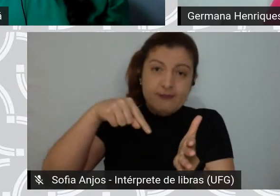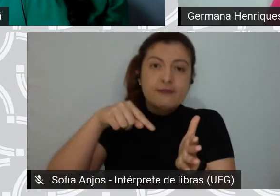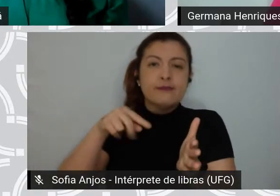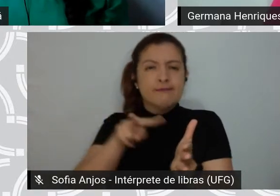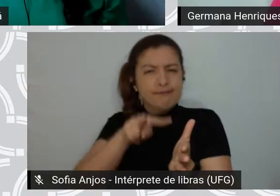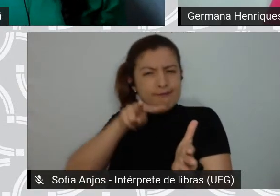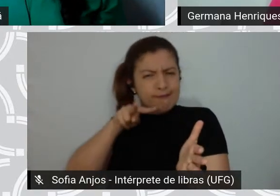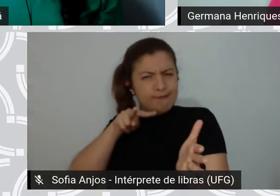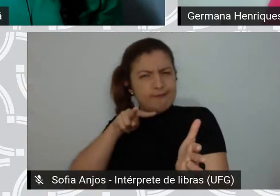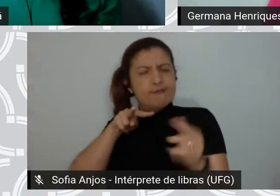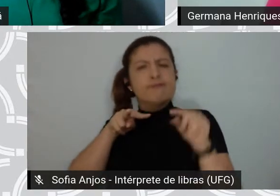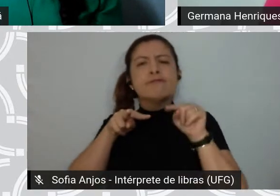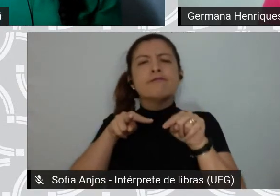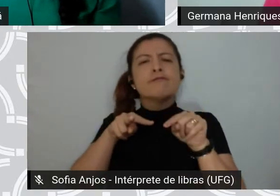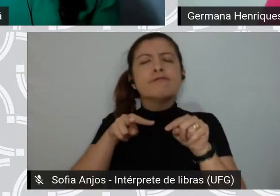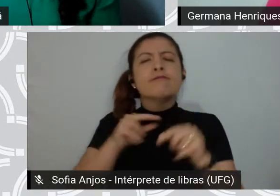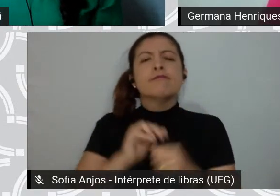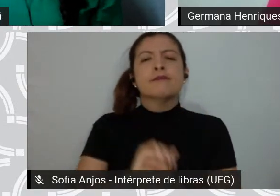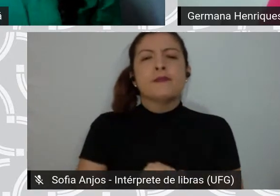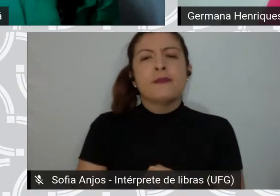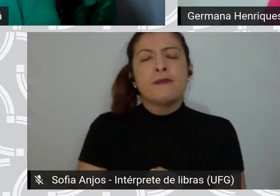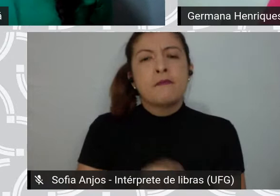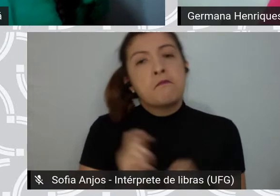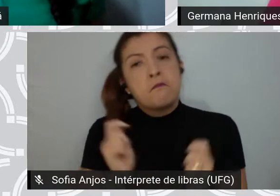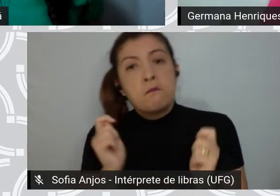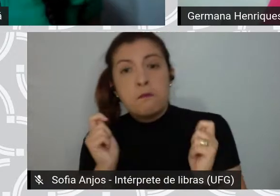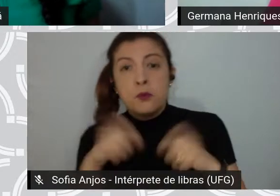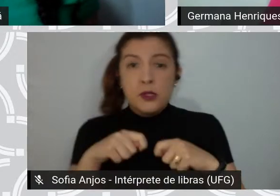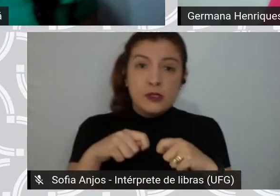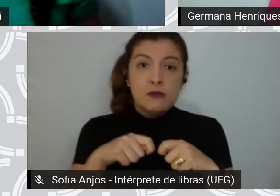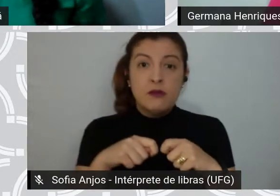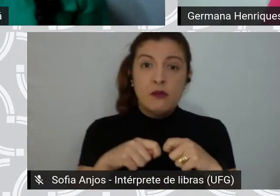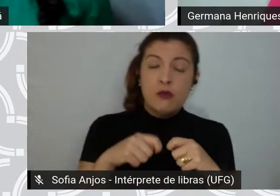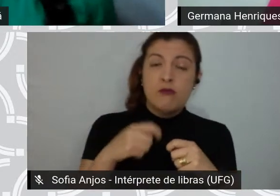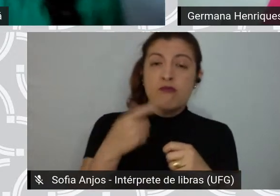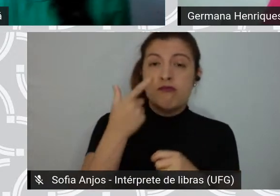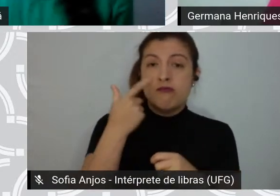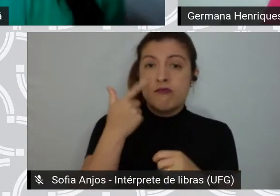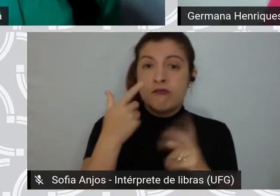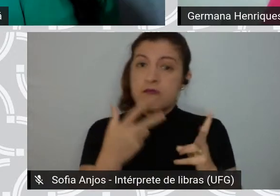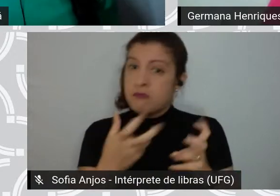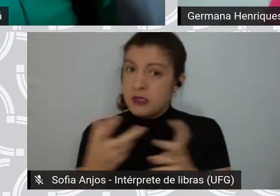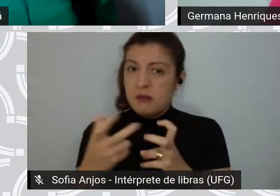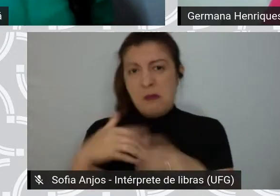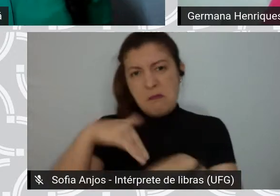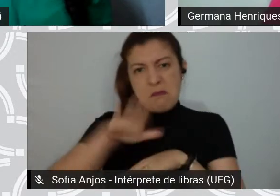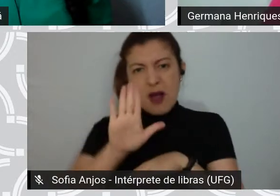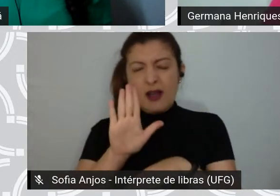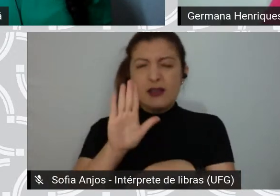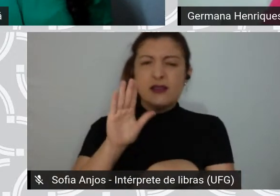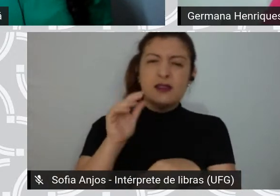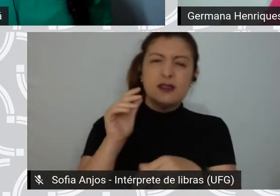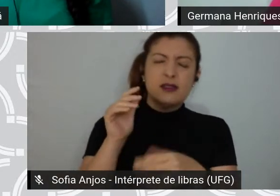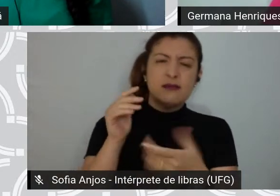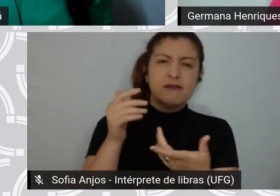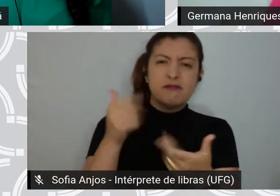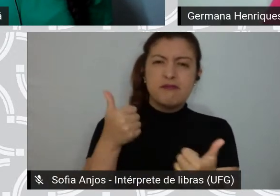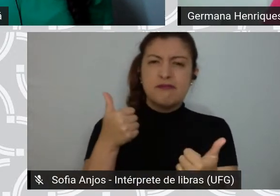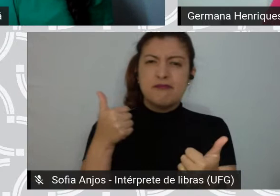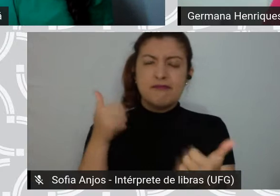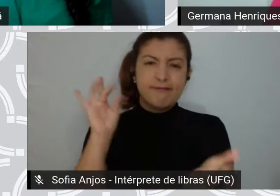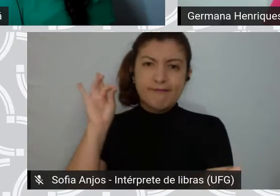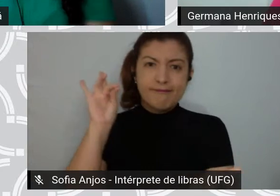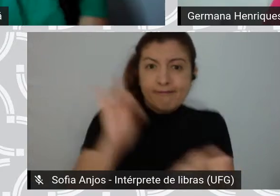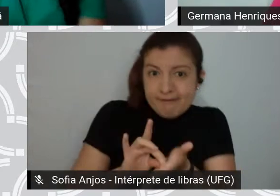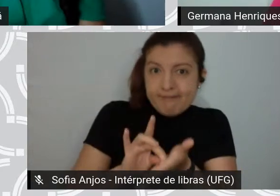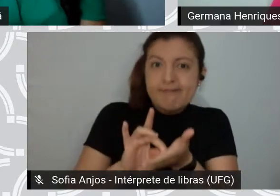seria, pois bem, seria certamente bem mais realista, perdão, do que o historiador se avorar